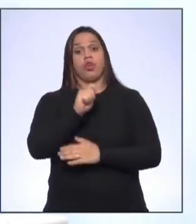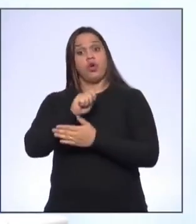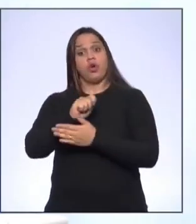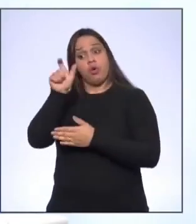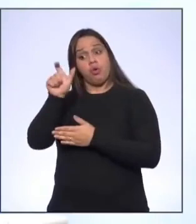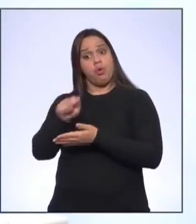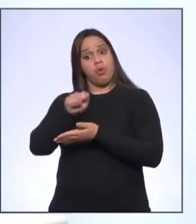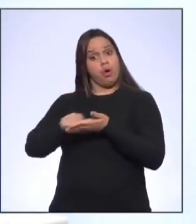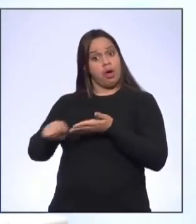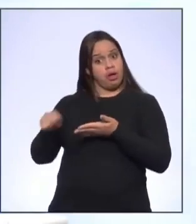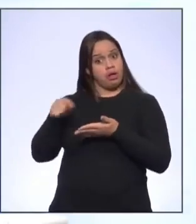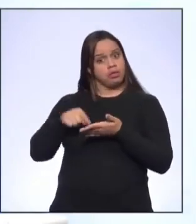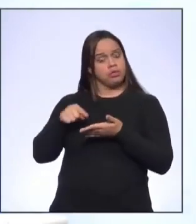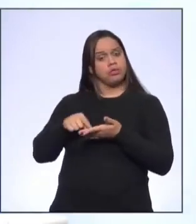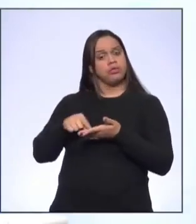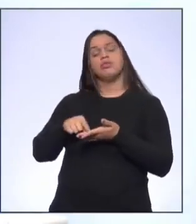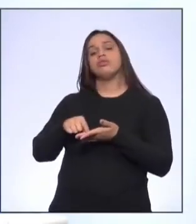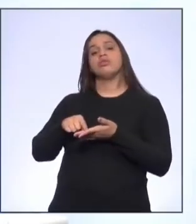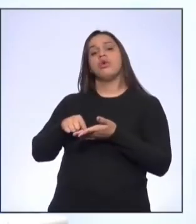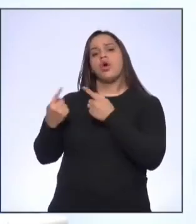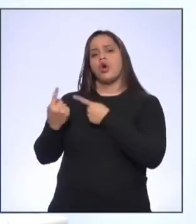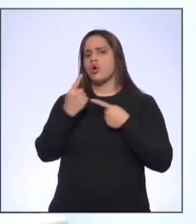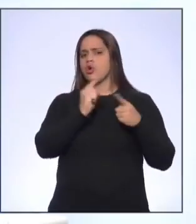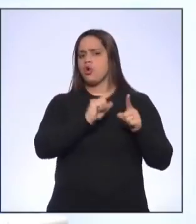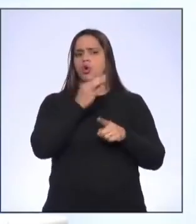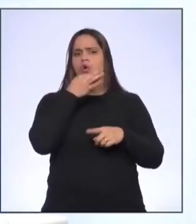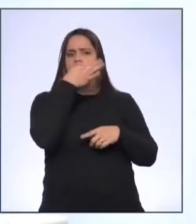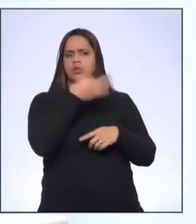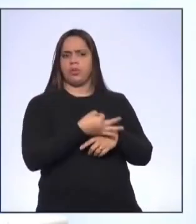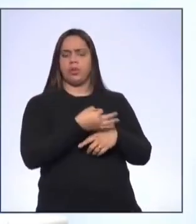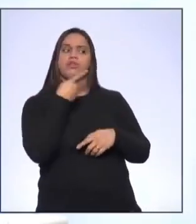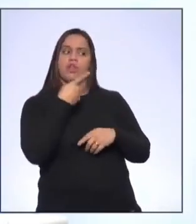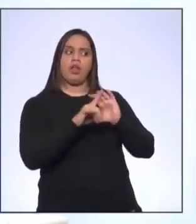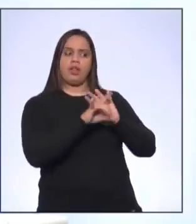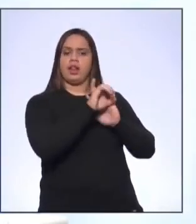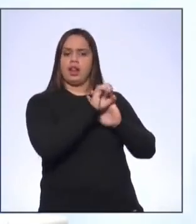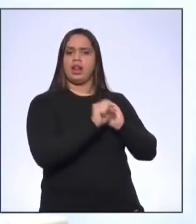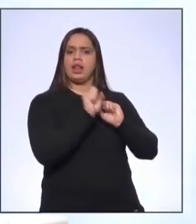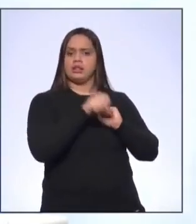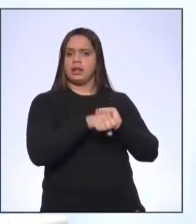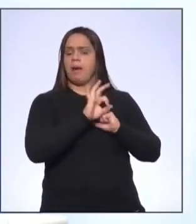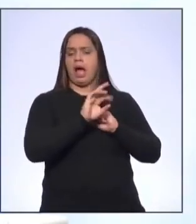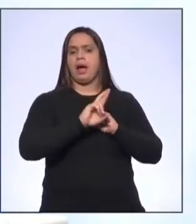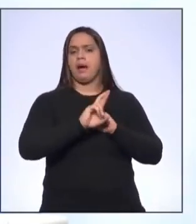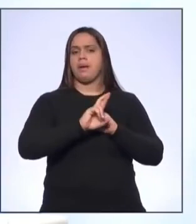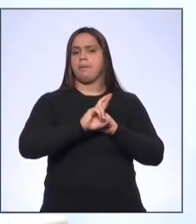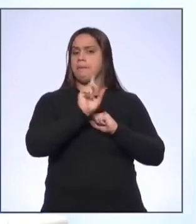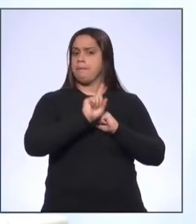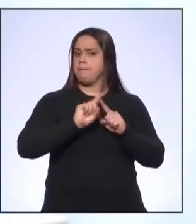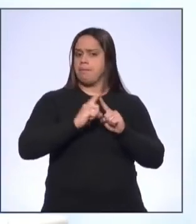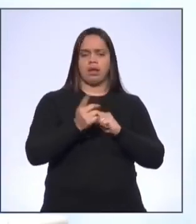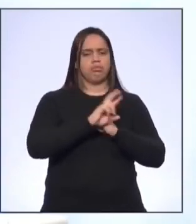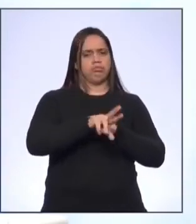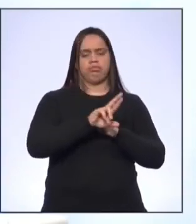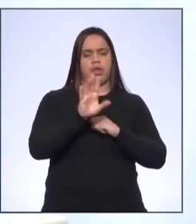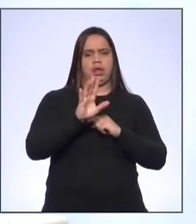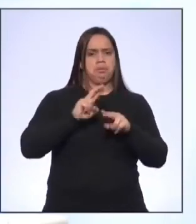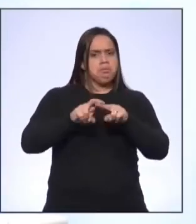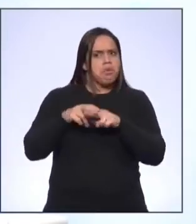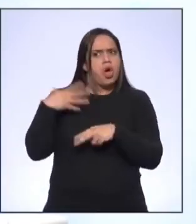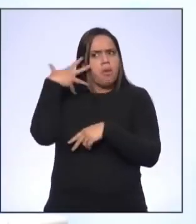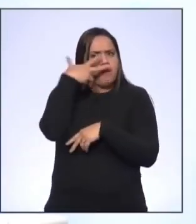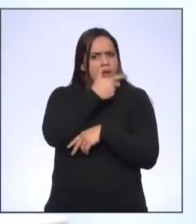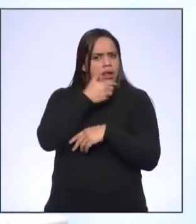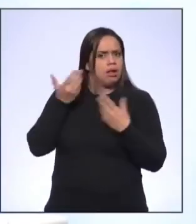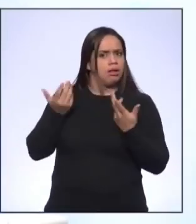opinião contra-argumenta dizendo, olha, é legal, está na lei, mas não é certo. Em nome da beleza, né? Então, acontece